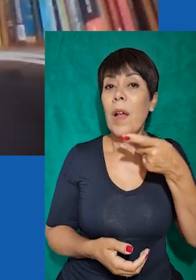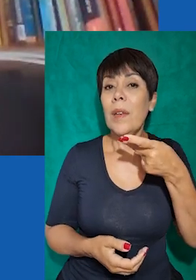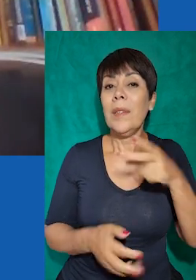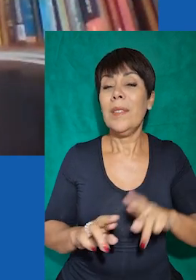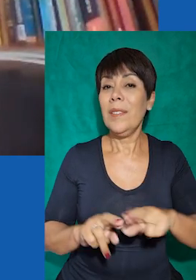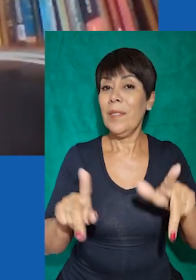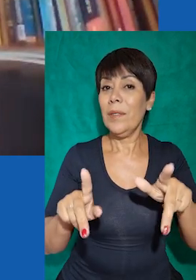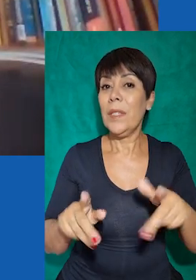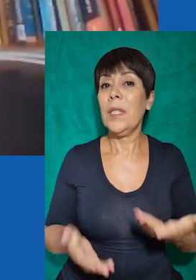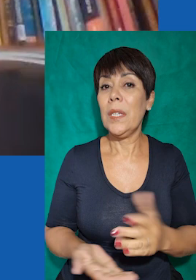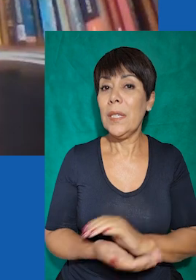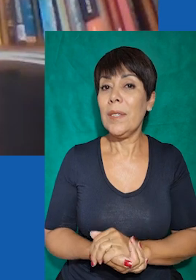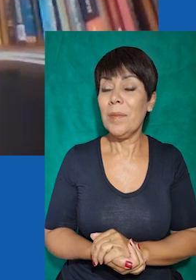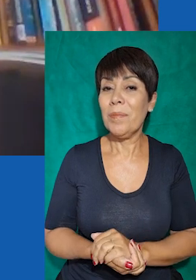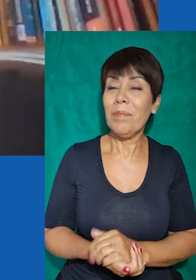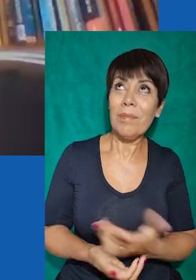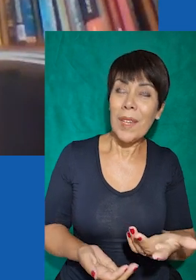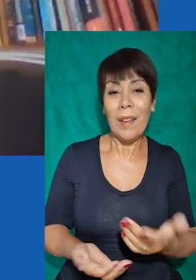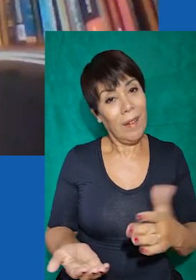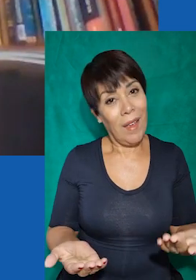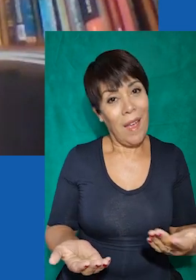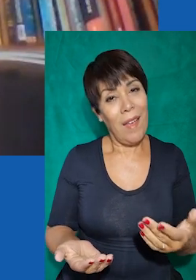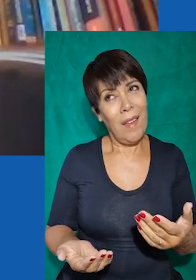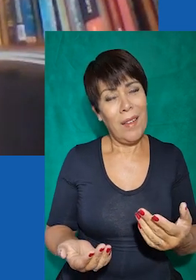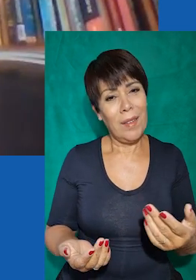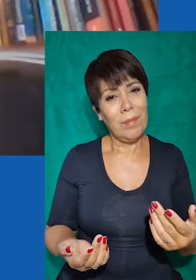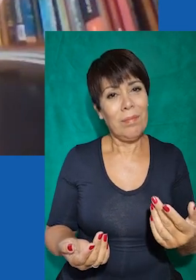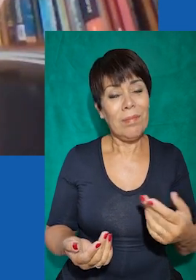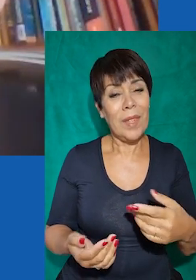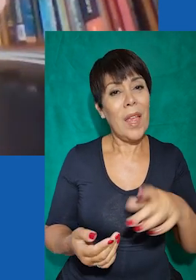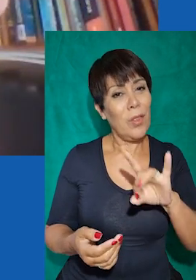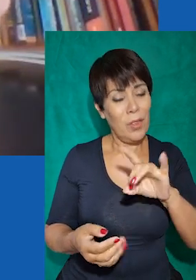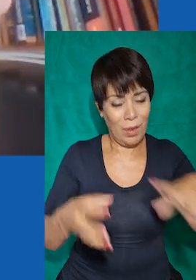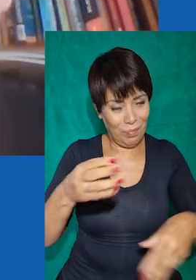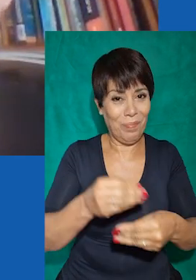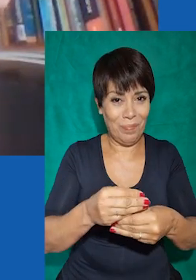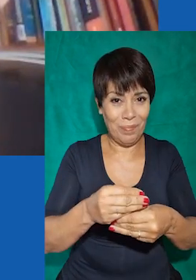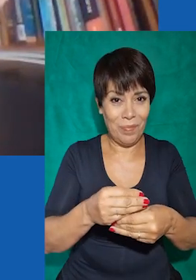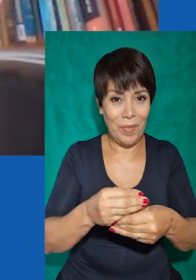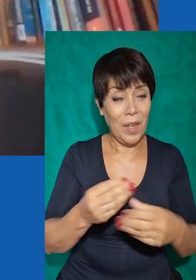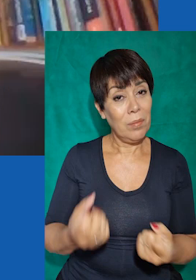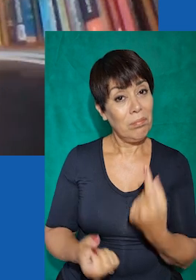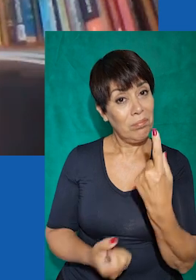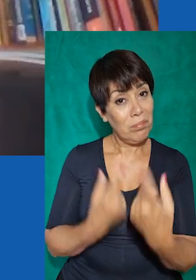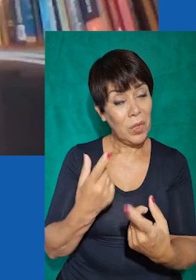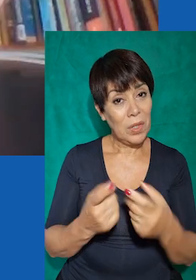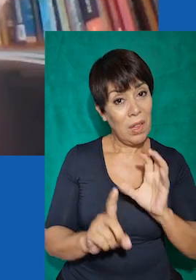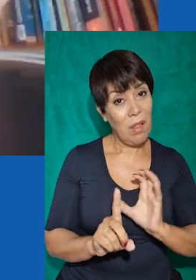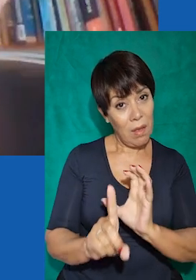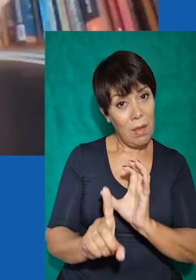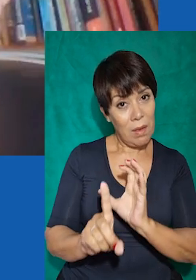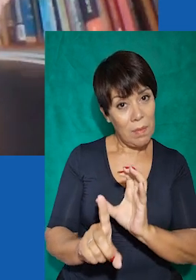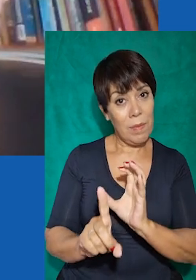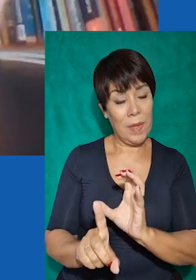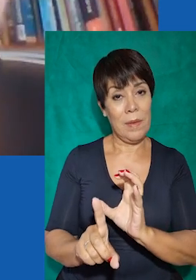contrário, não é ao contrário, mas de uma forma complementar, de algumas das muitas ameaças